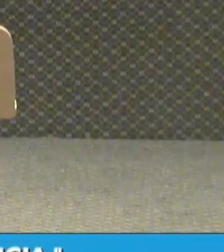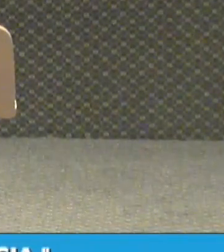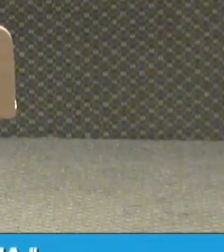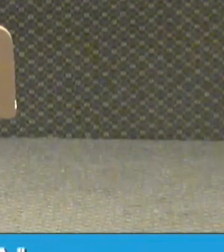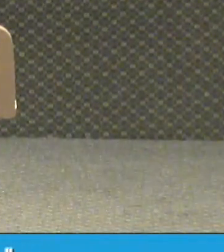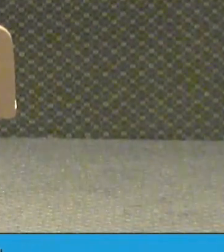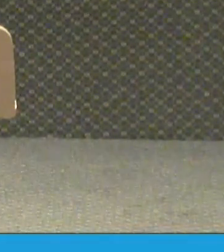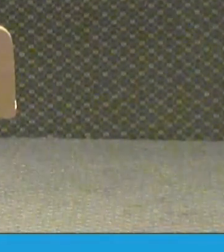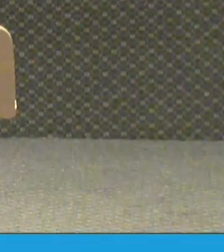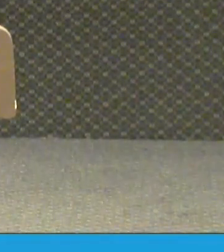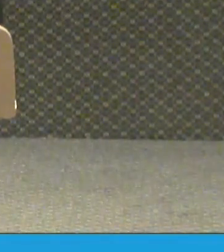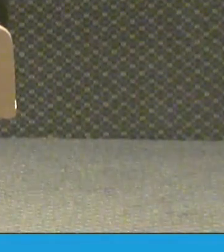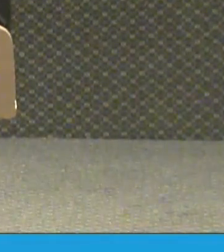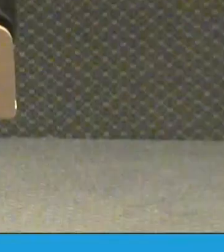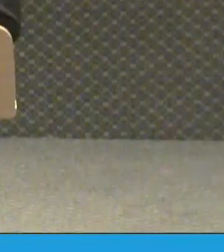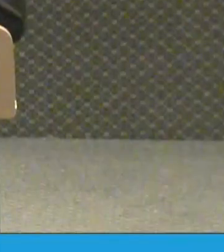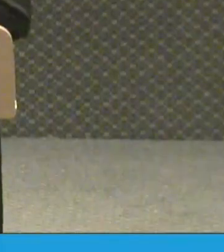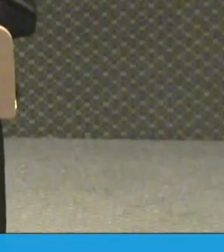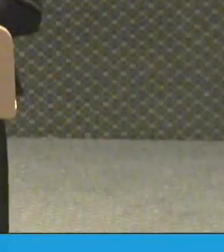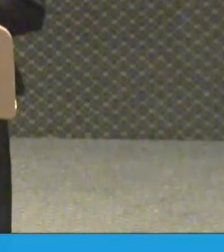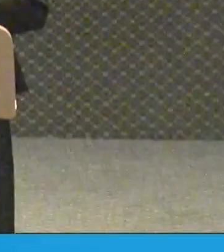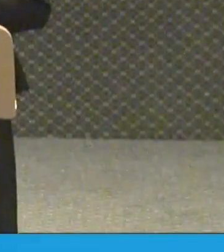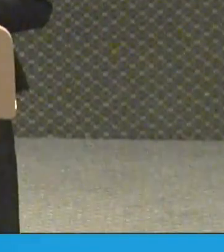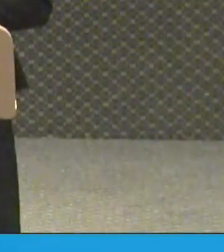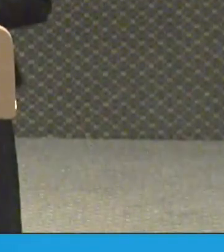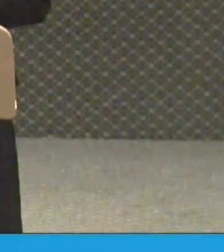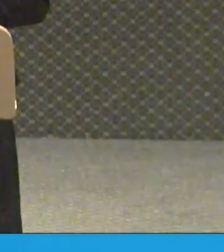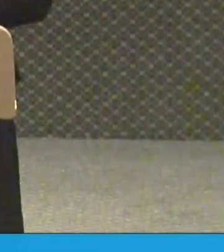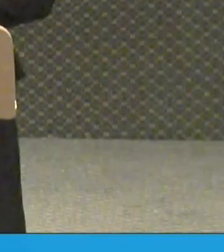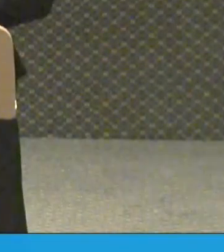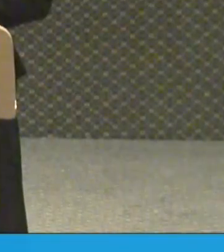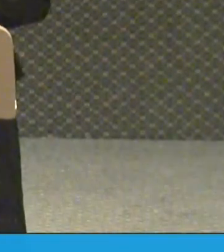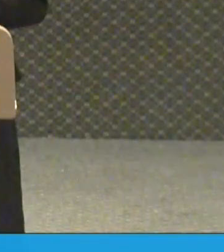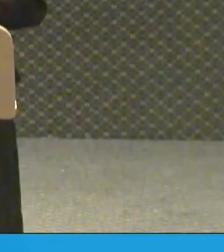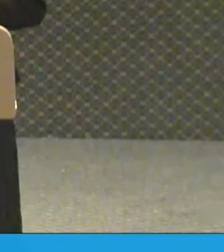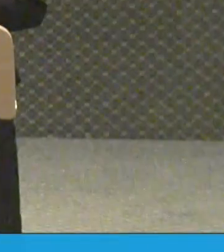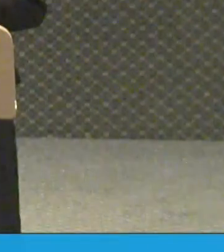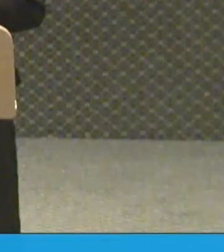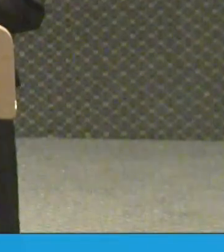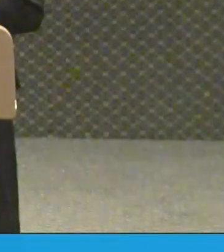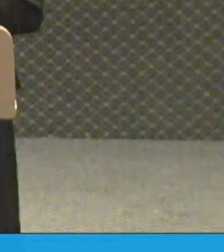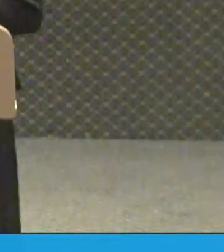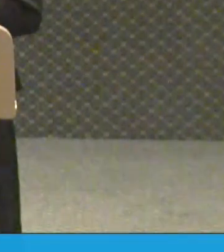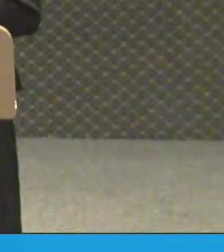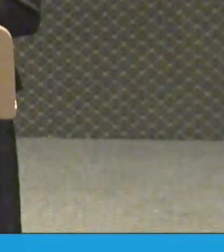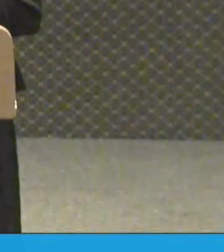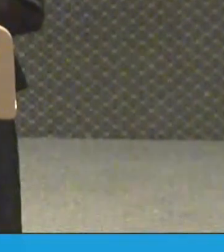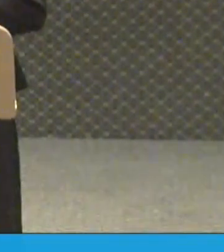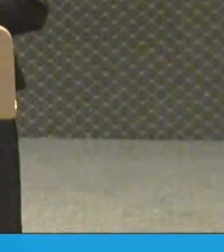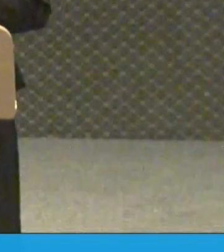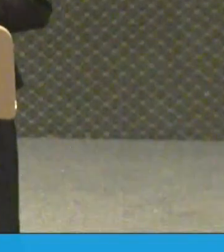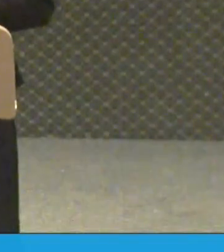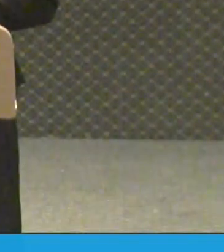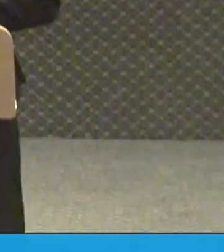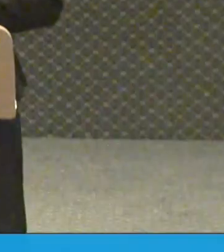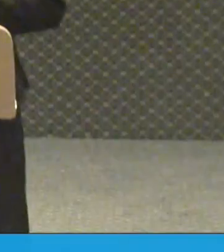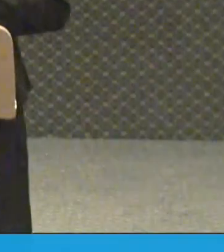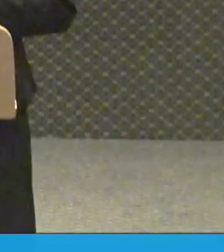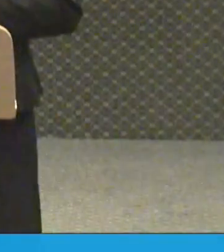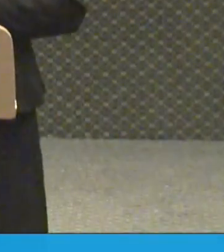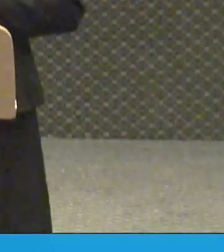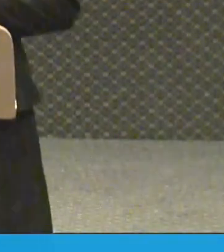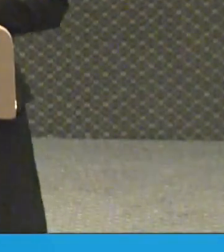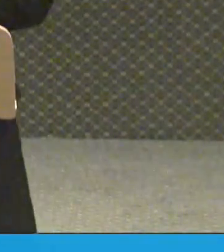eu leve a alegria. Onde houver trevas, que eu leve